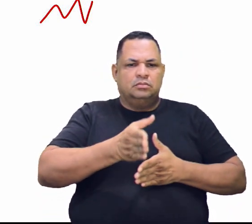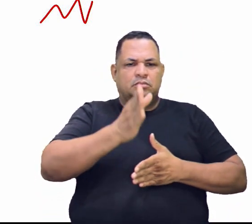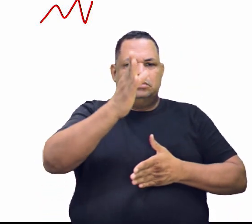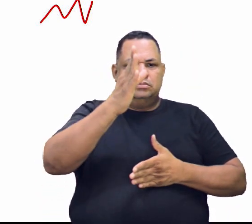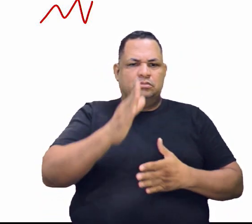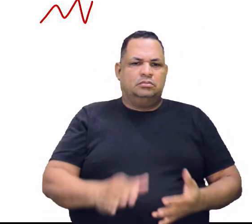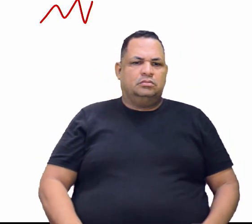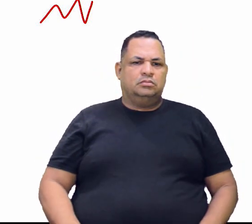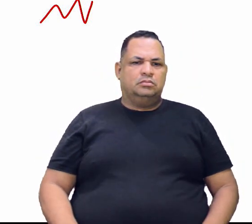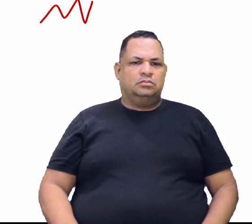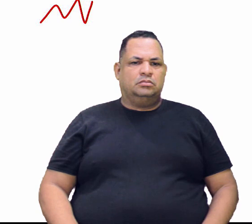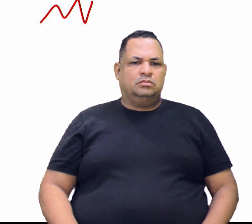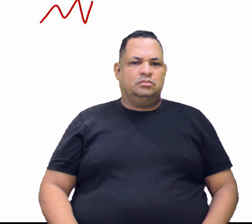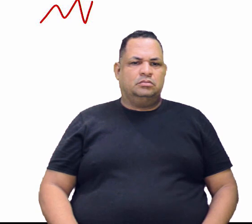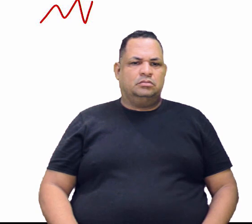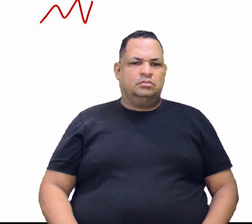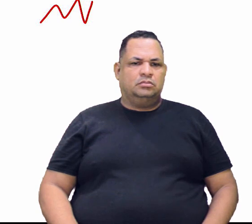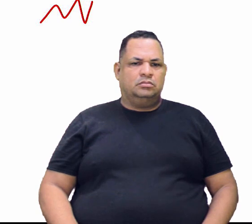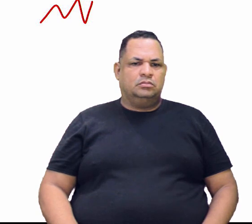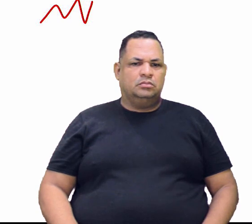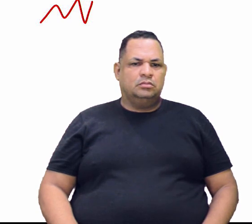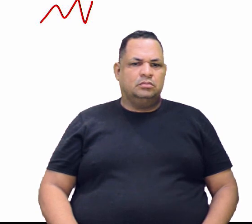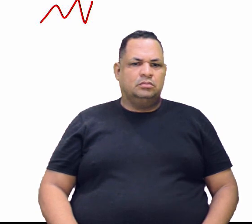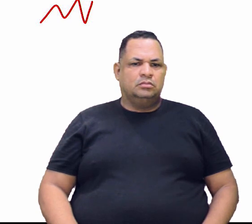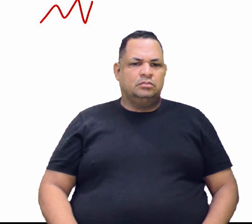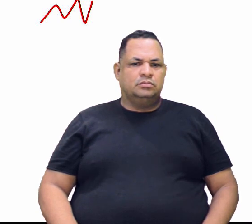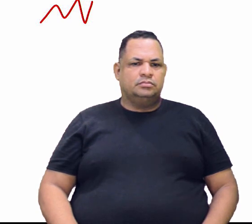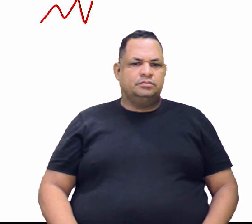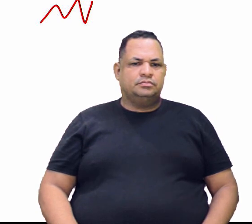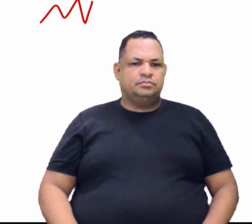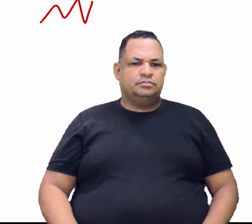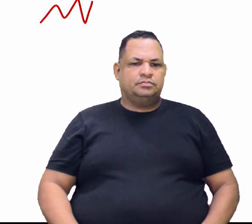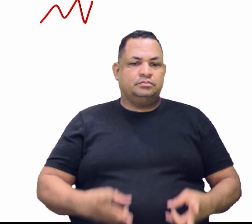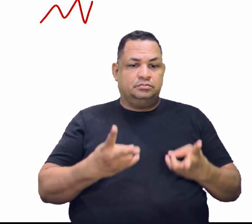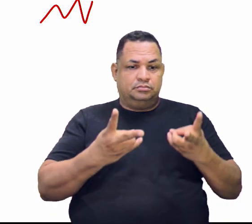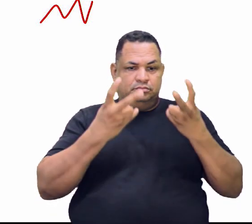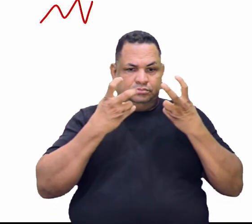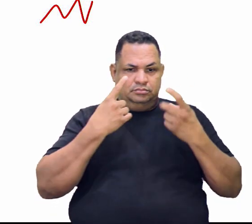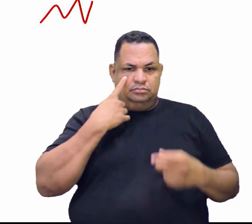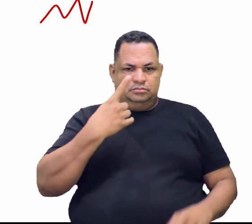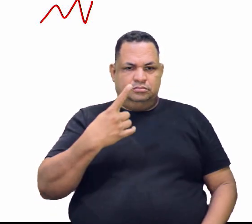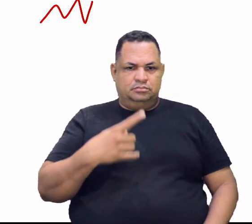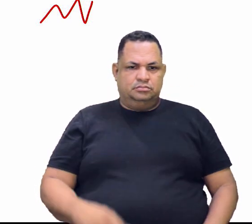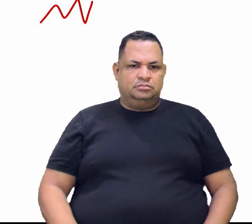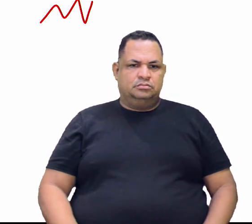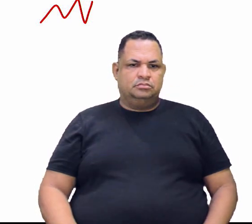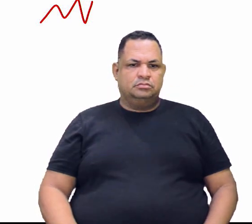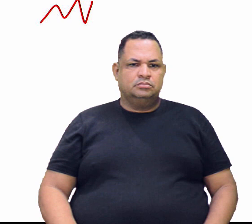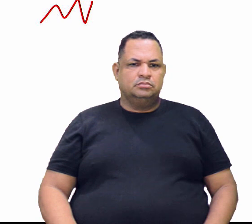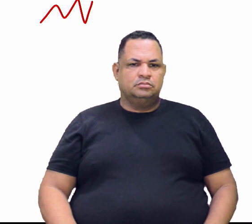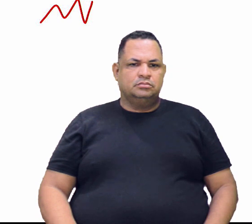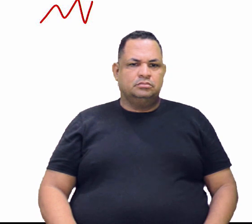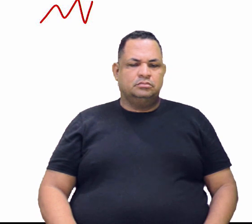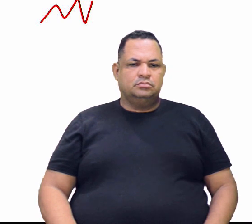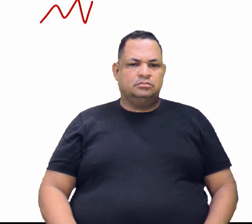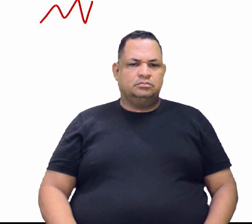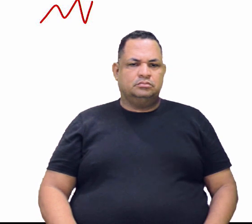certo? O telégrafo, através do código Morse, Isso é inventado lá no século